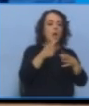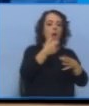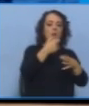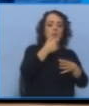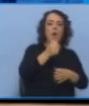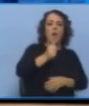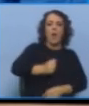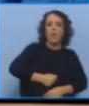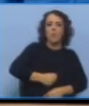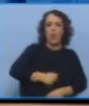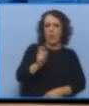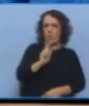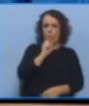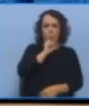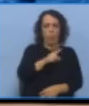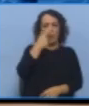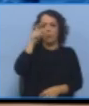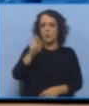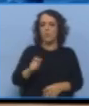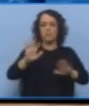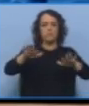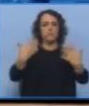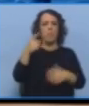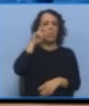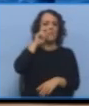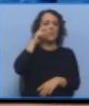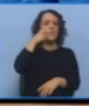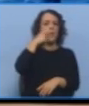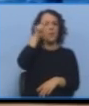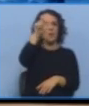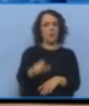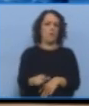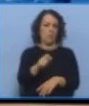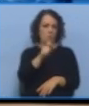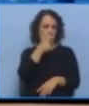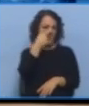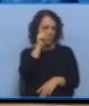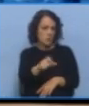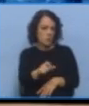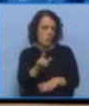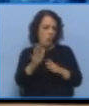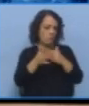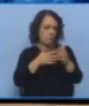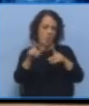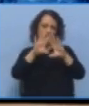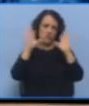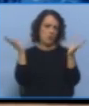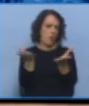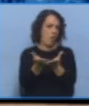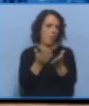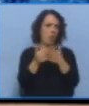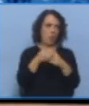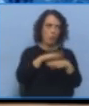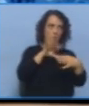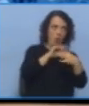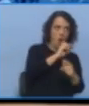pode ser aplicado por qualquer pessoa. A defesa da dignidade da pessoa é ampla. Isto não depende da religião A, B ou C.